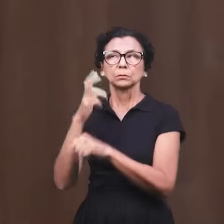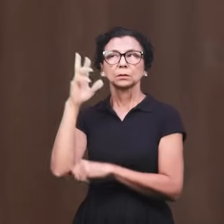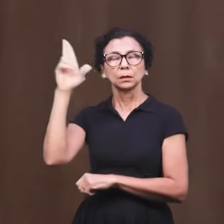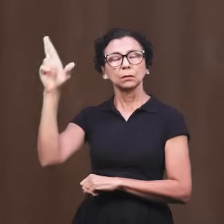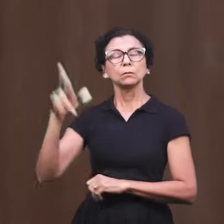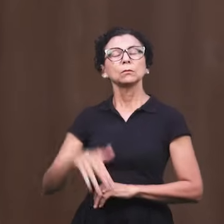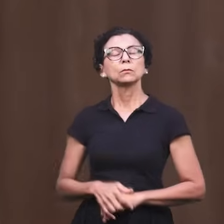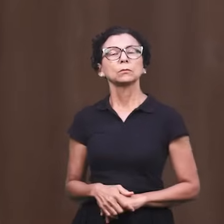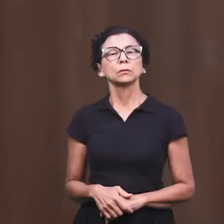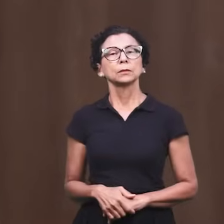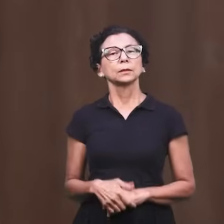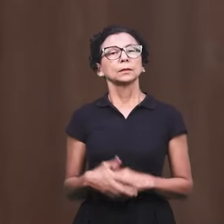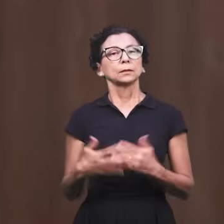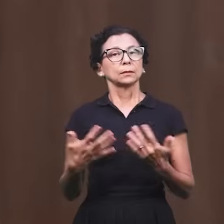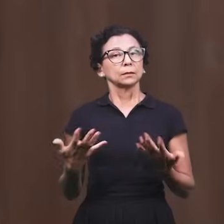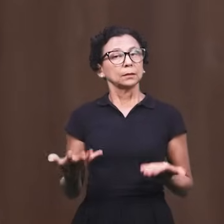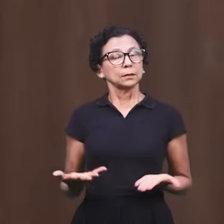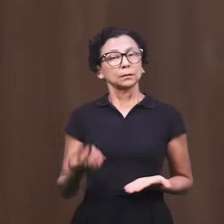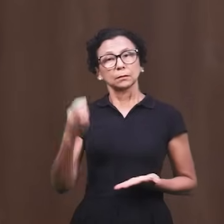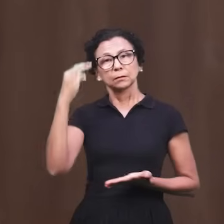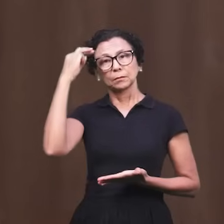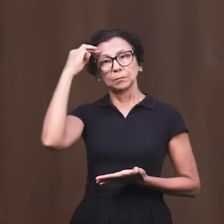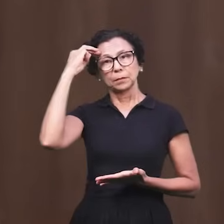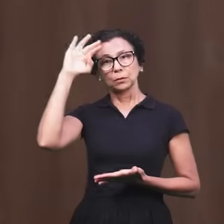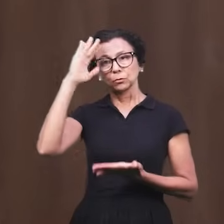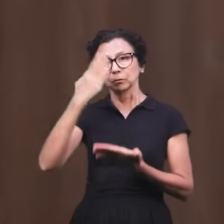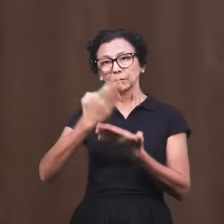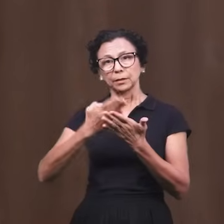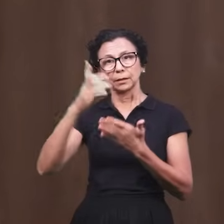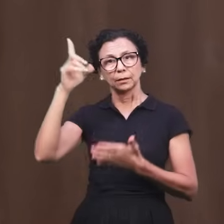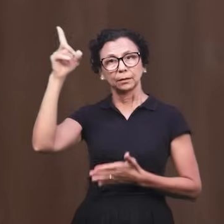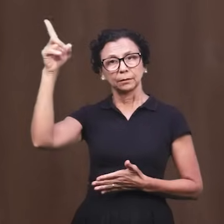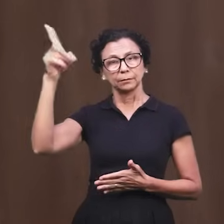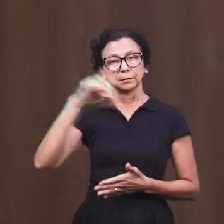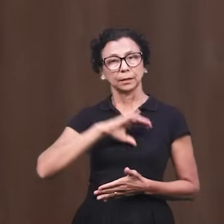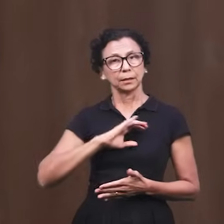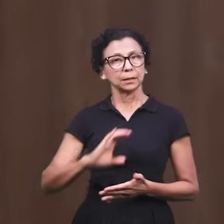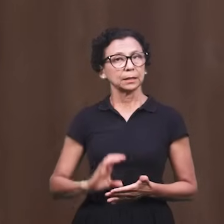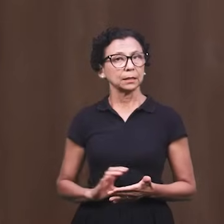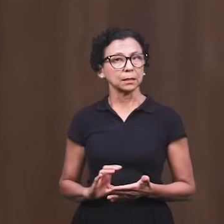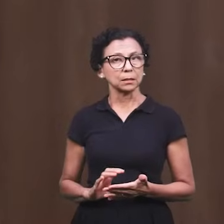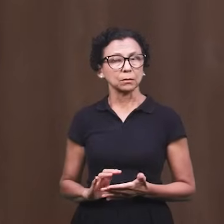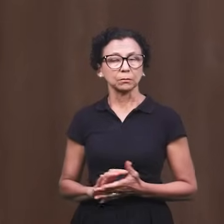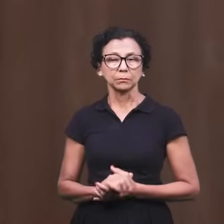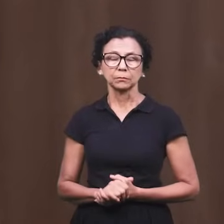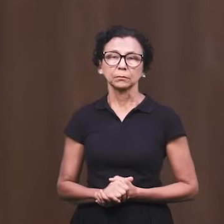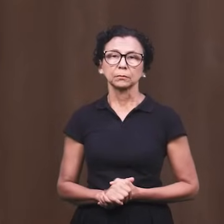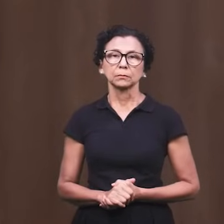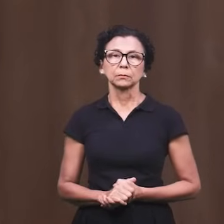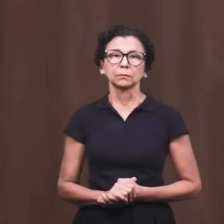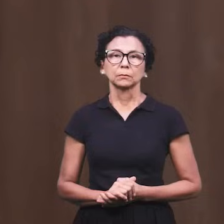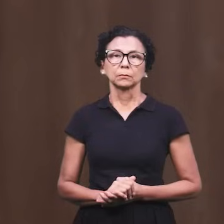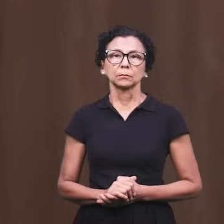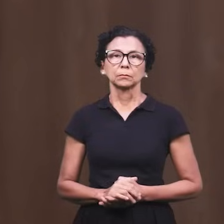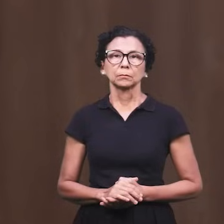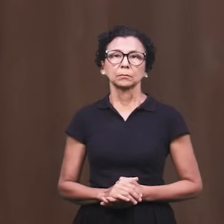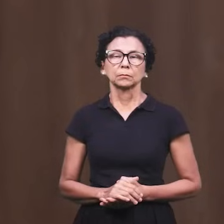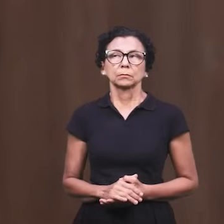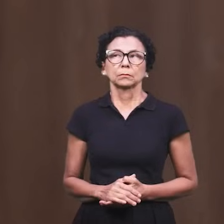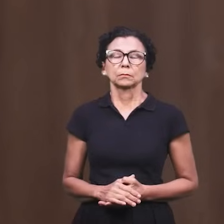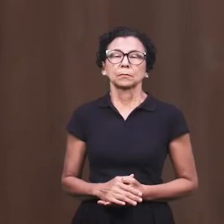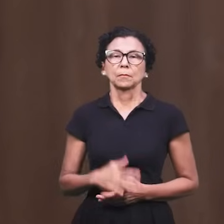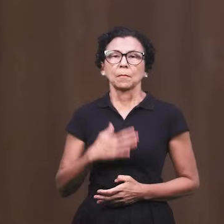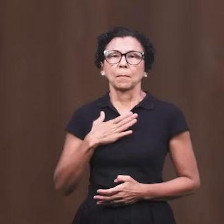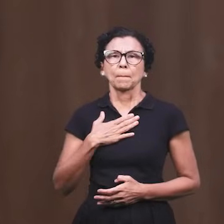carreira é você ter a mente de Cristo. Quer dizer, entre a minha vontade e a vontade